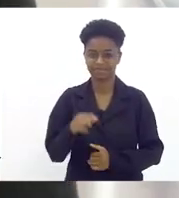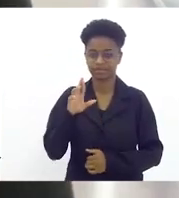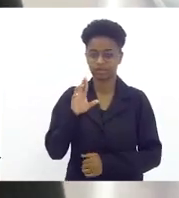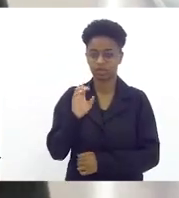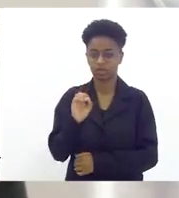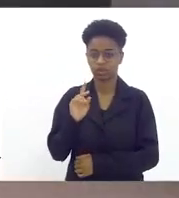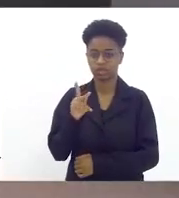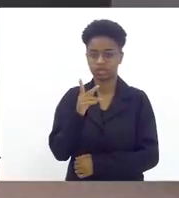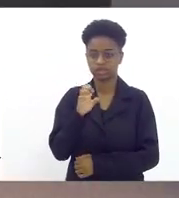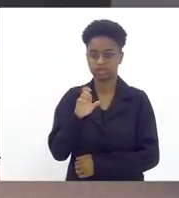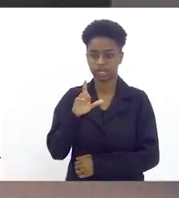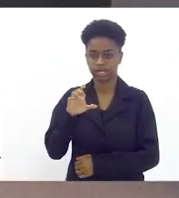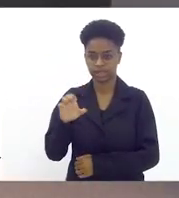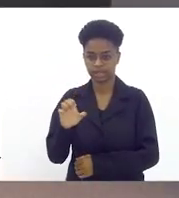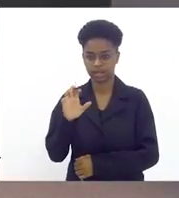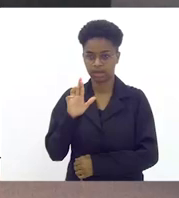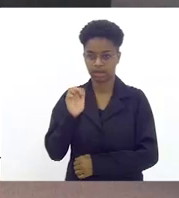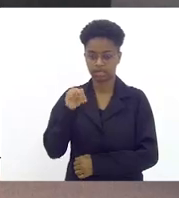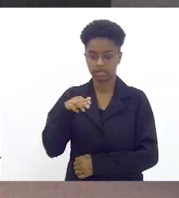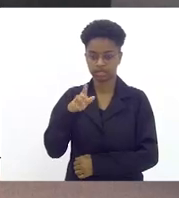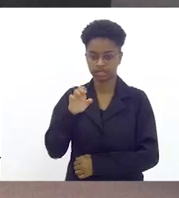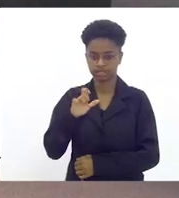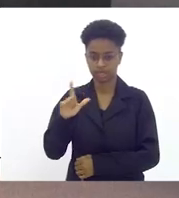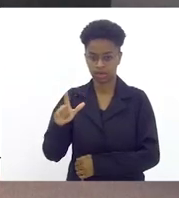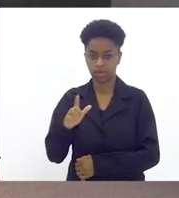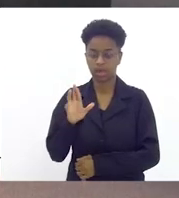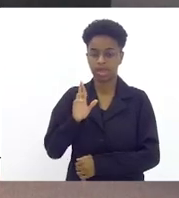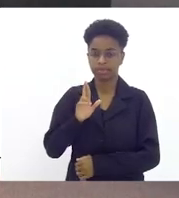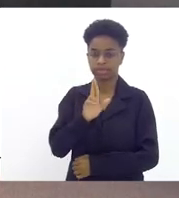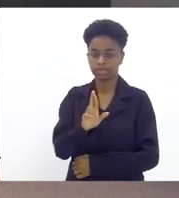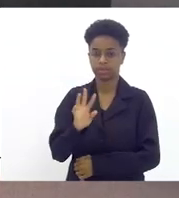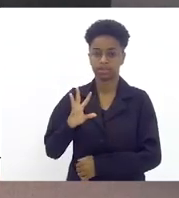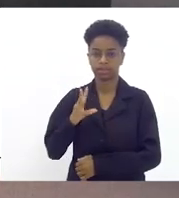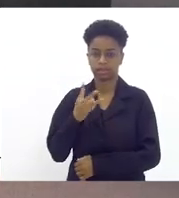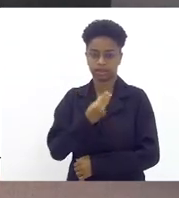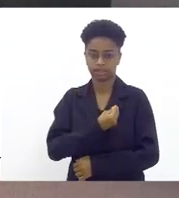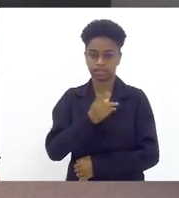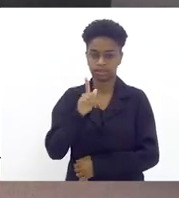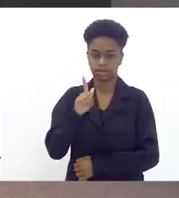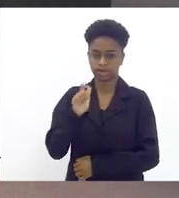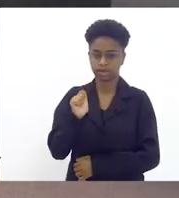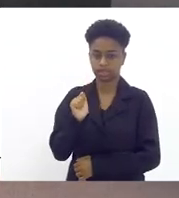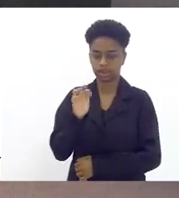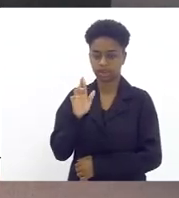Rochelle, querida Rochelle Rangel, representando o Transgarçone.